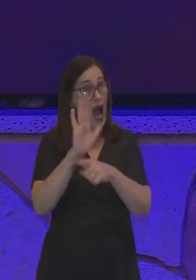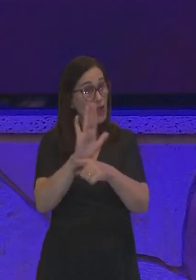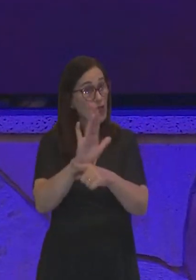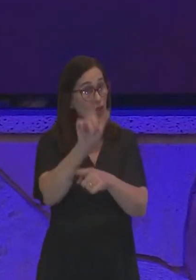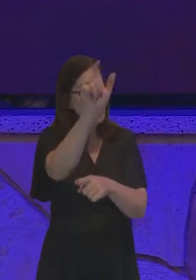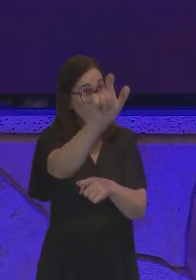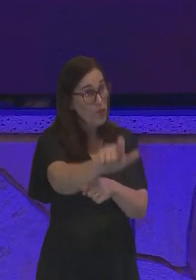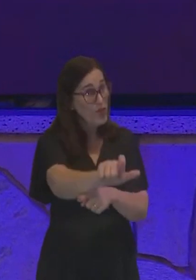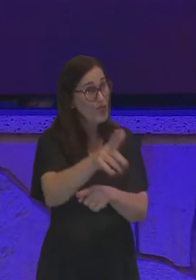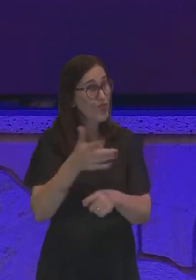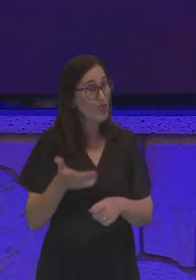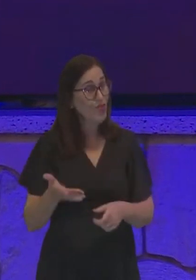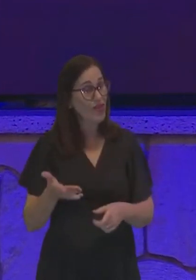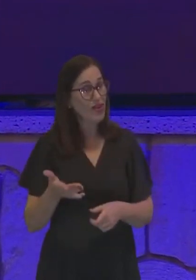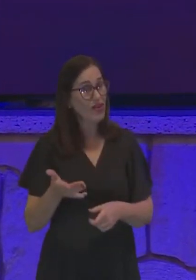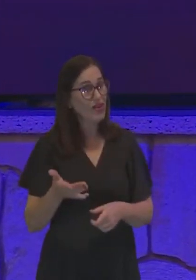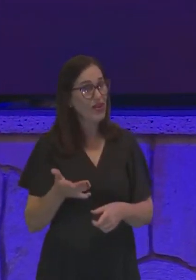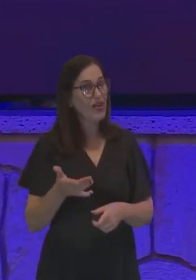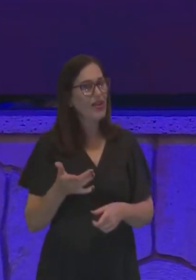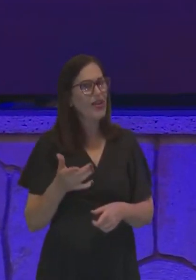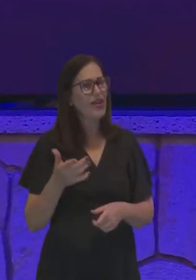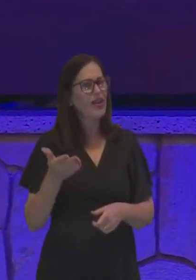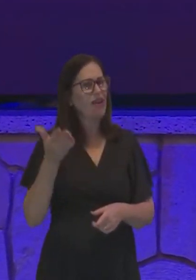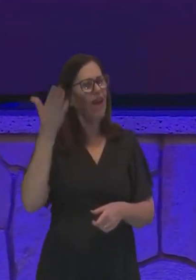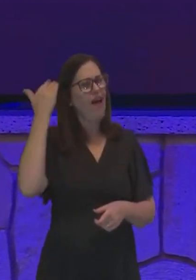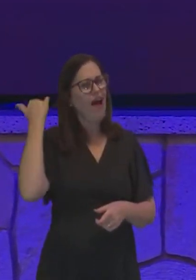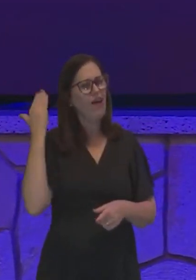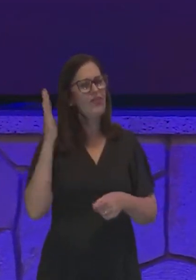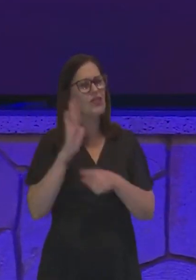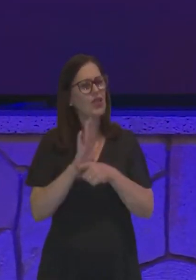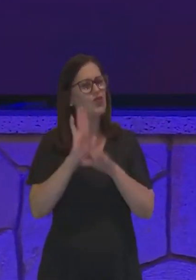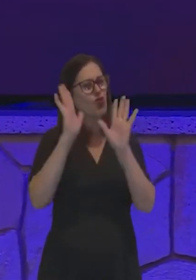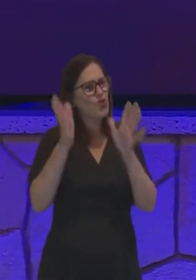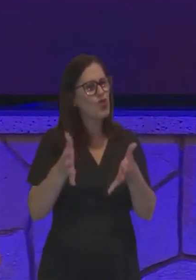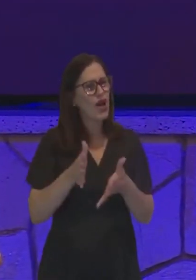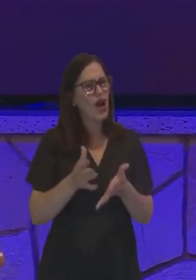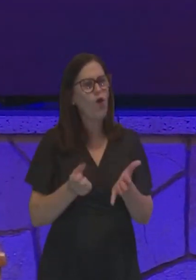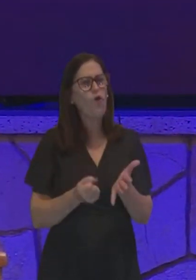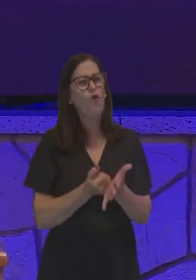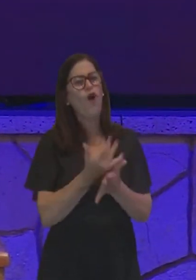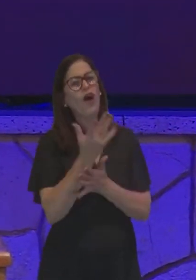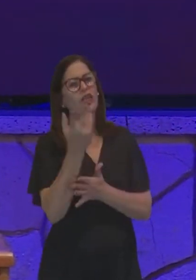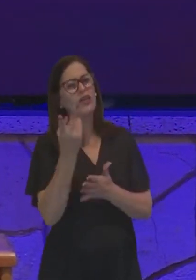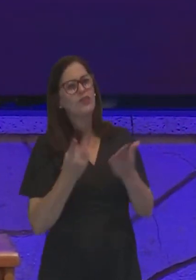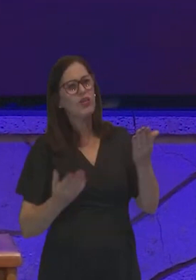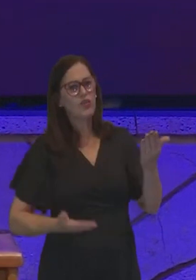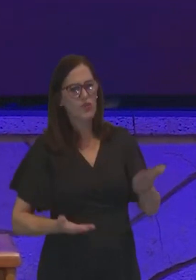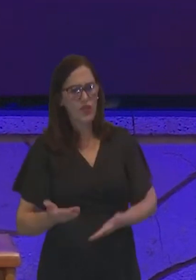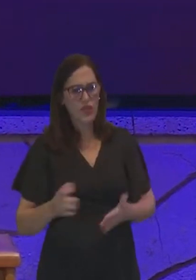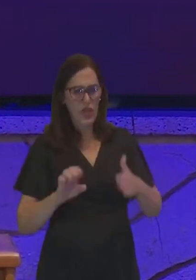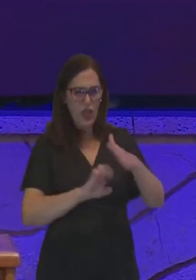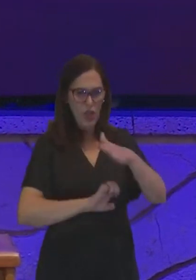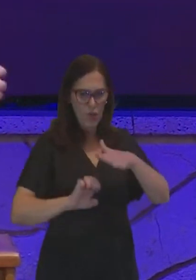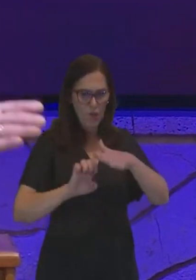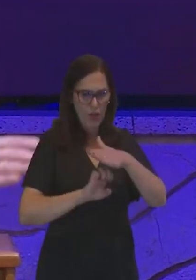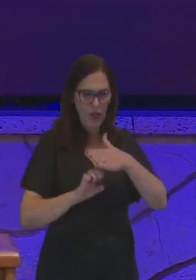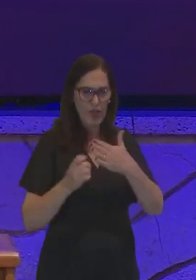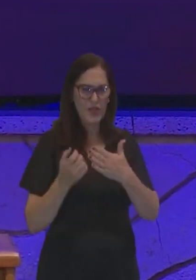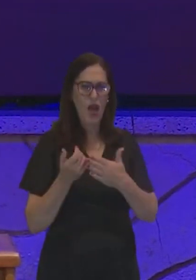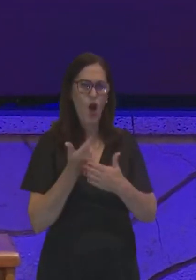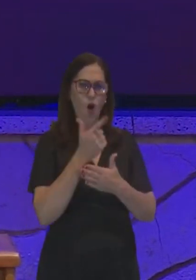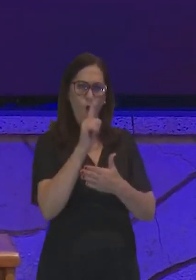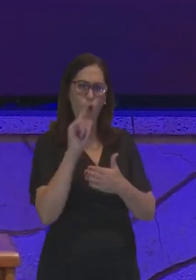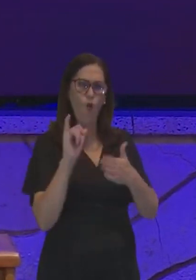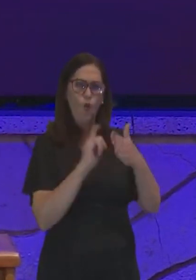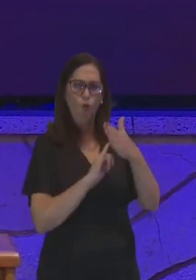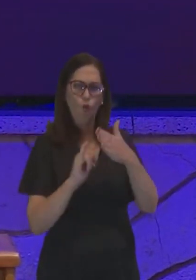alguém que você ajudou. Quantas vezes funcionários de empresas, ou em algumas